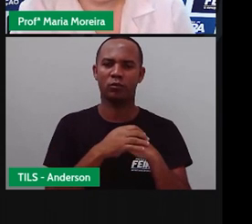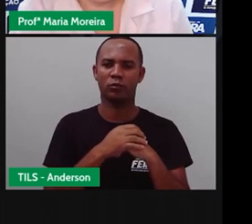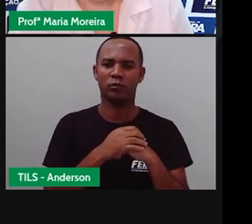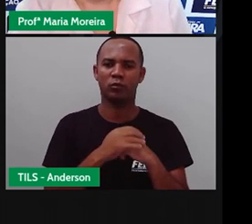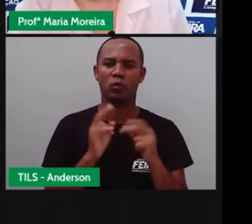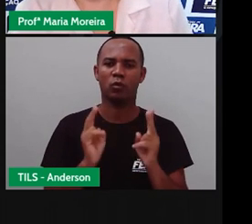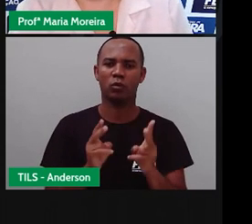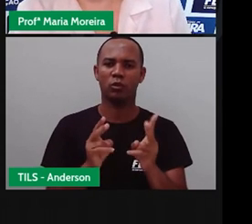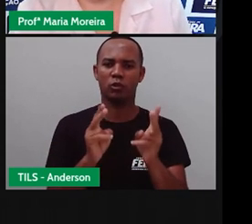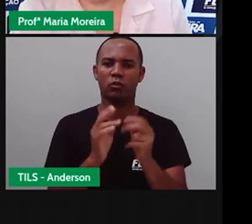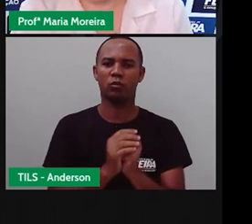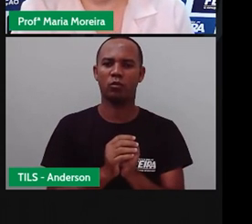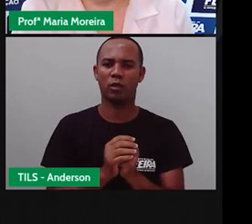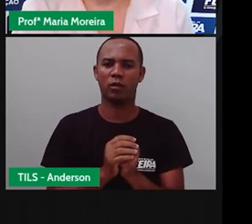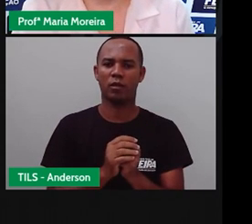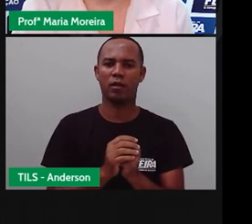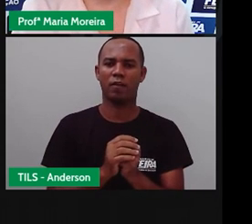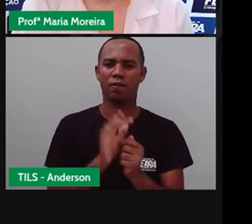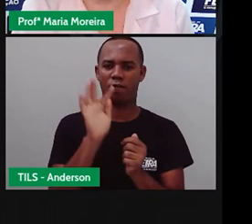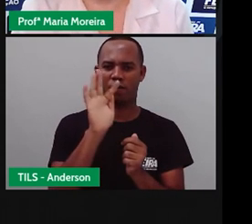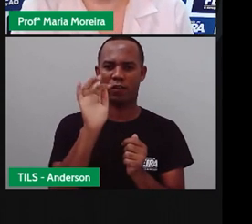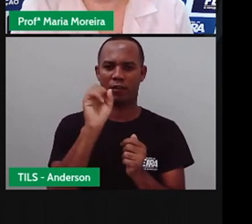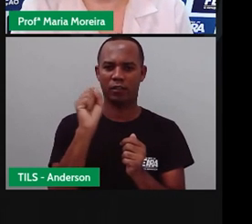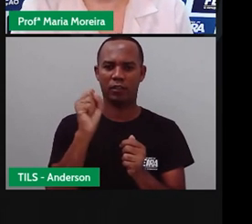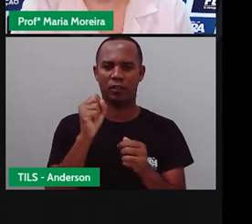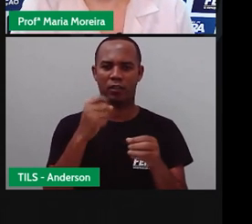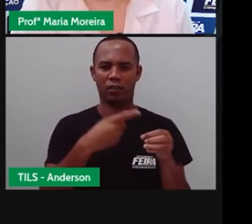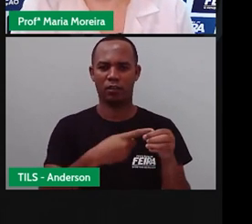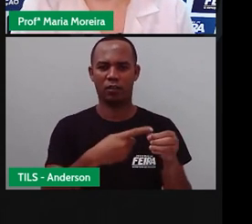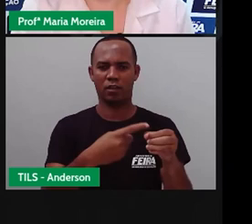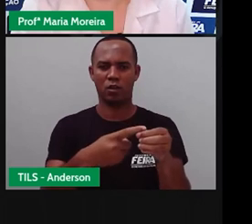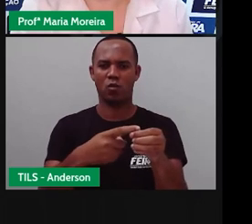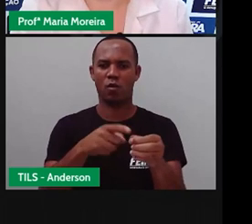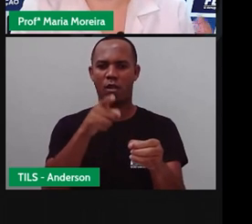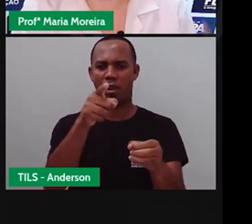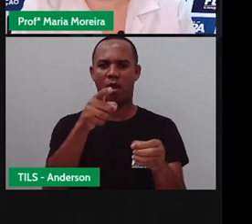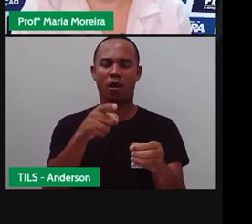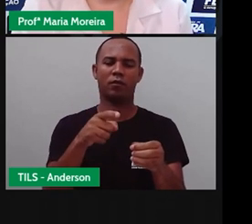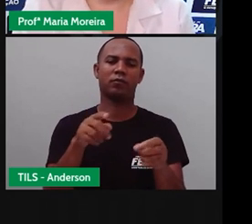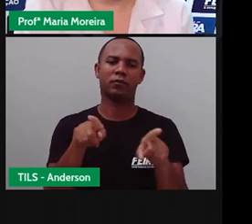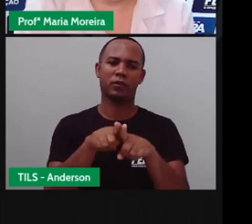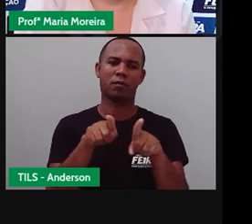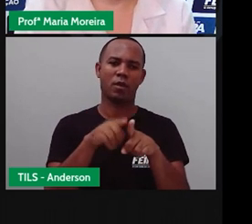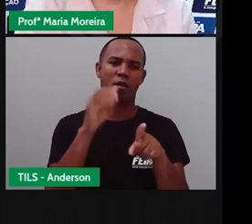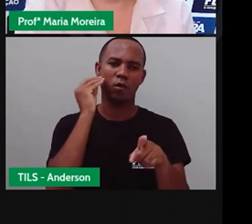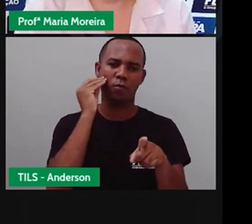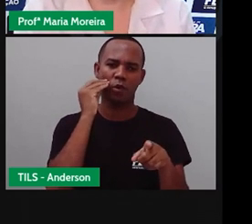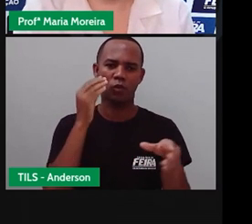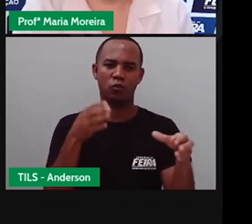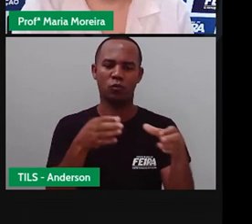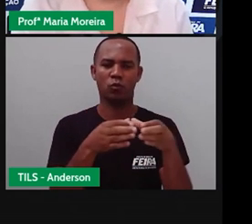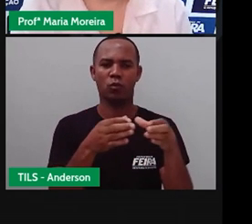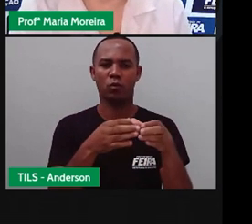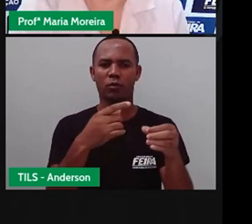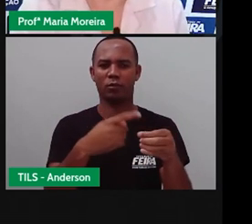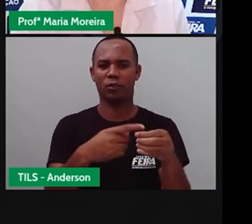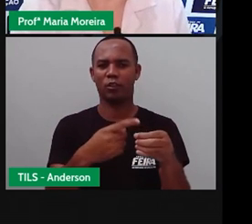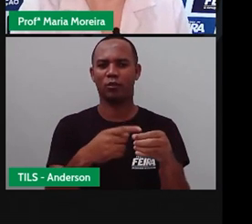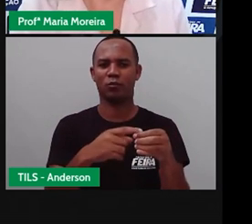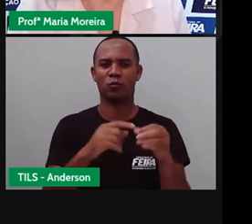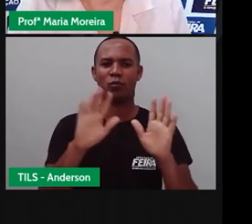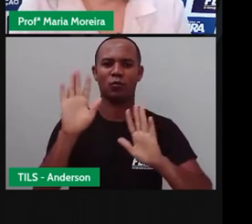rosania Oi eu moro em Feira de Santana no distrito de Ipuaçu né um beijo para ir para o aço aí que está assistindo a gente